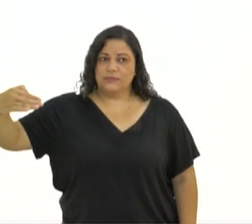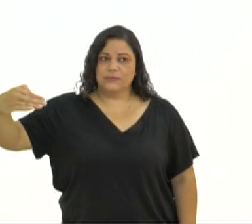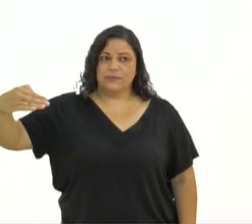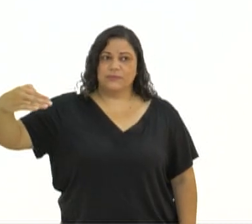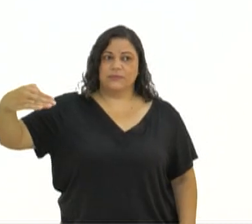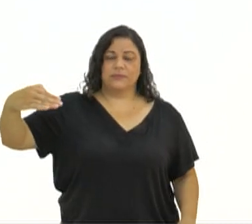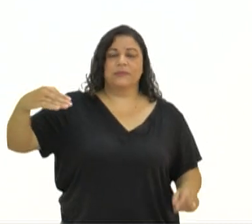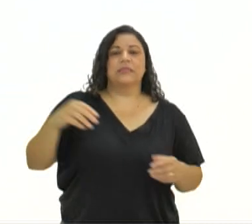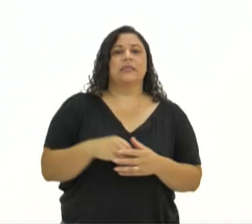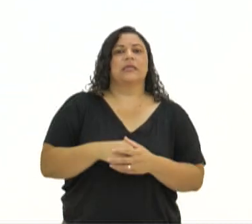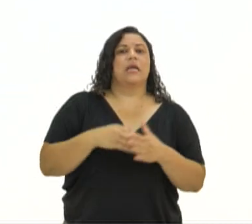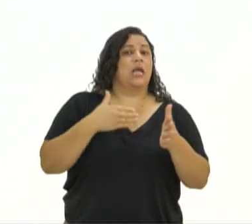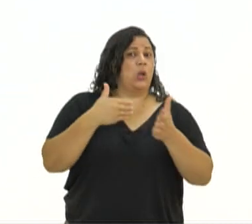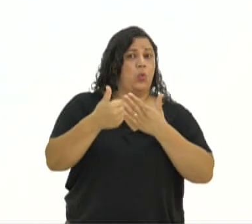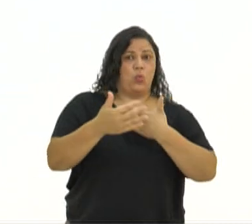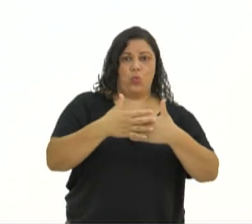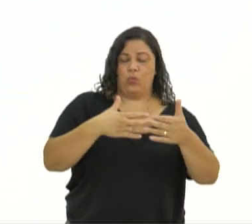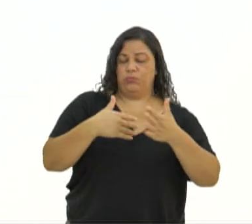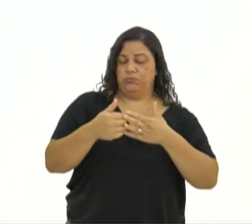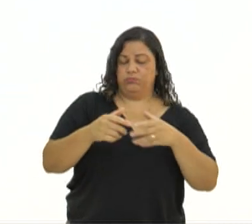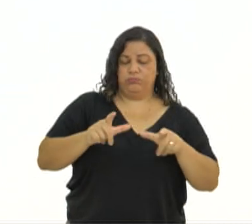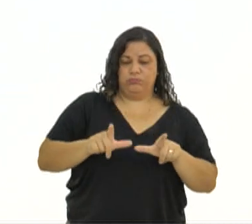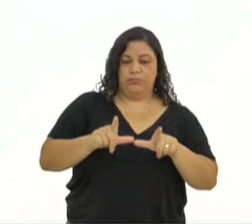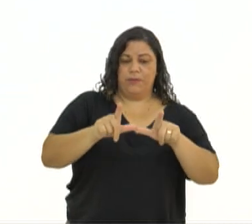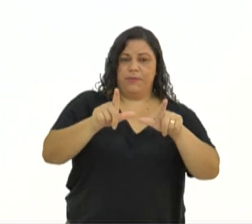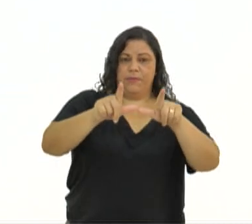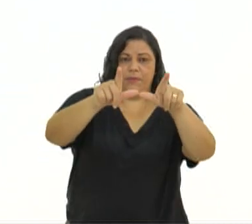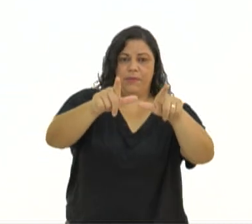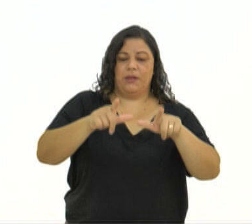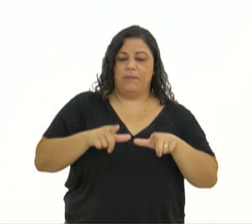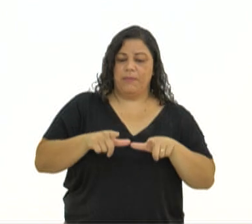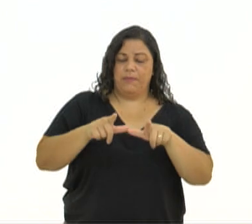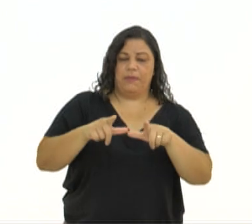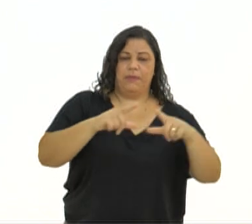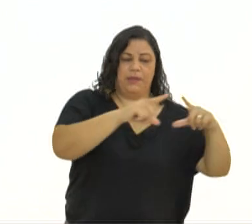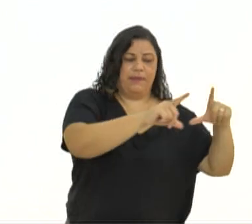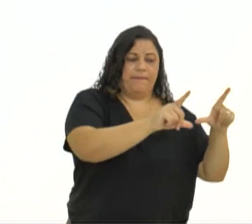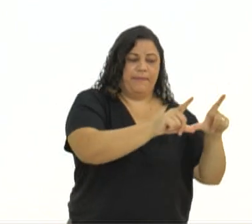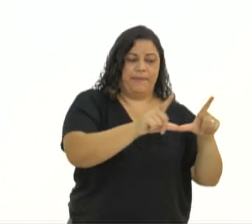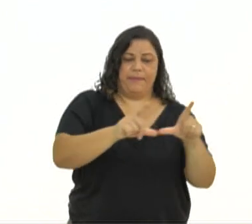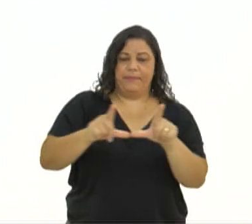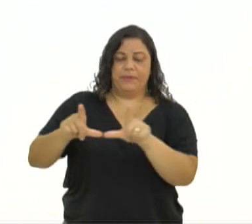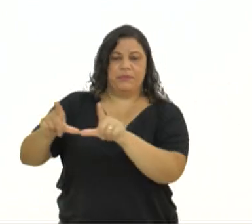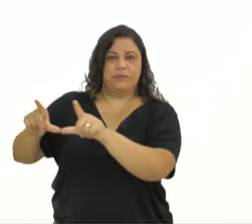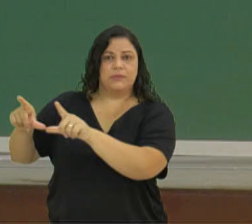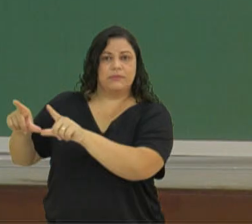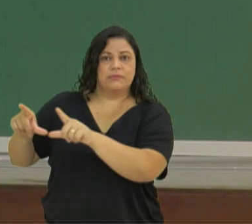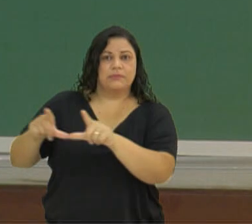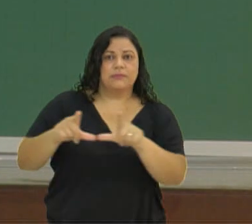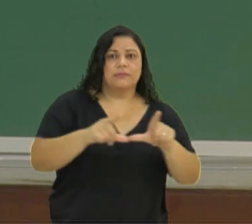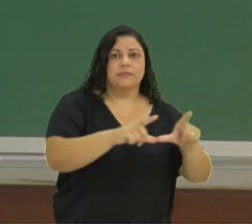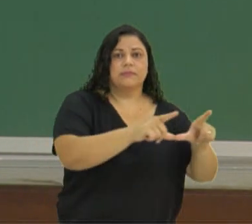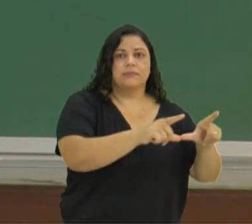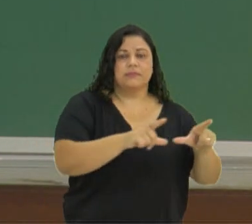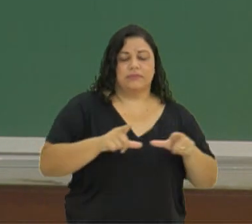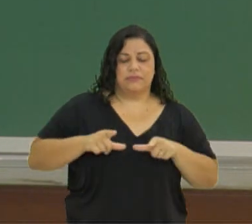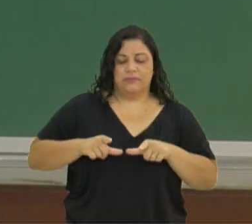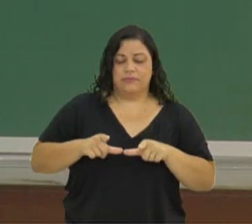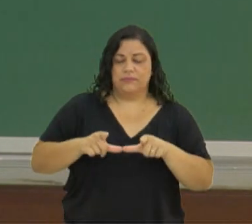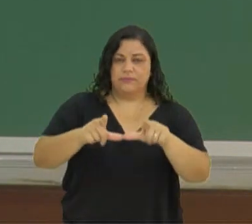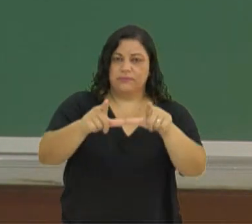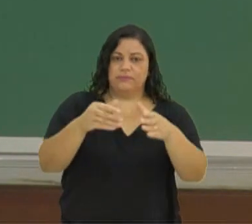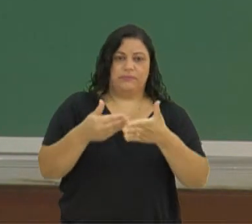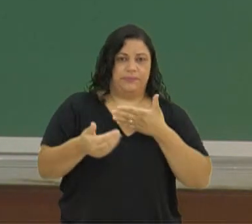horizontal e quantas casas quiser, sendo que elas estejam livres. Então, é uma peça também que tem bastante poder.